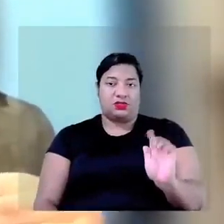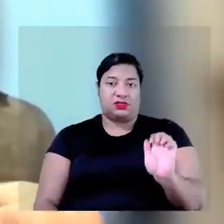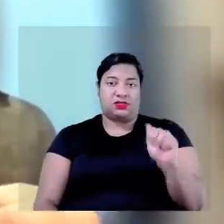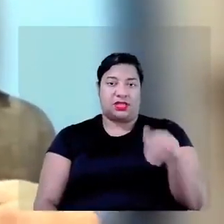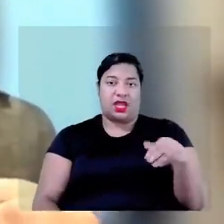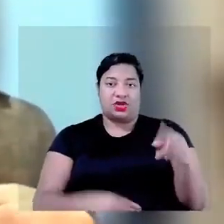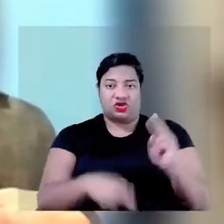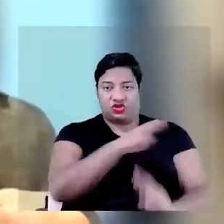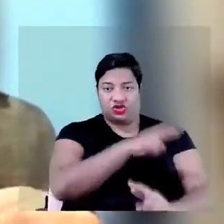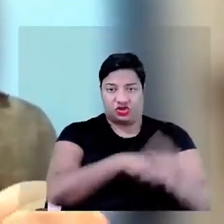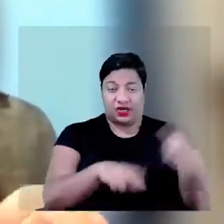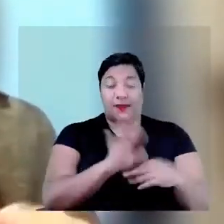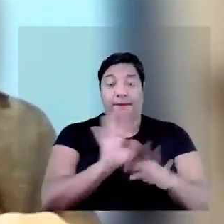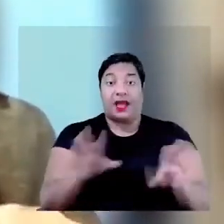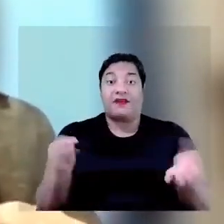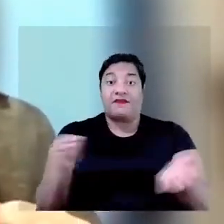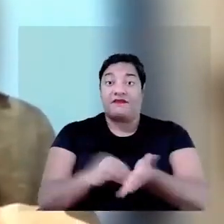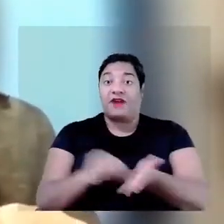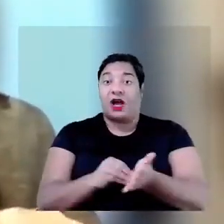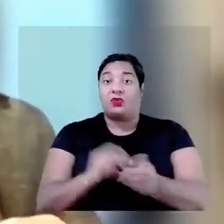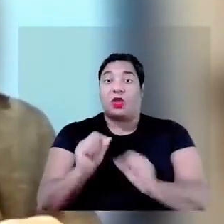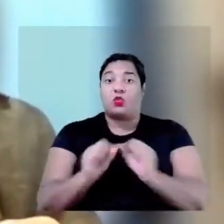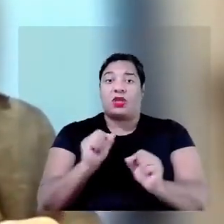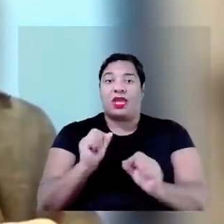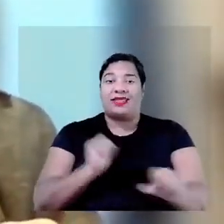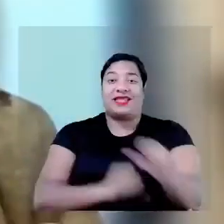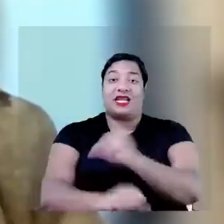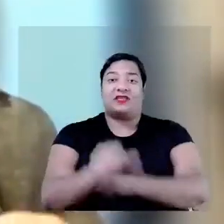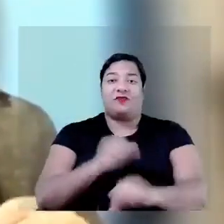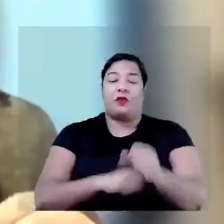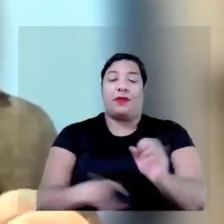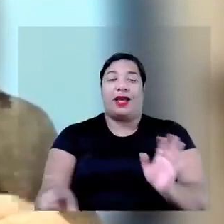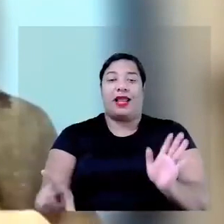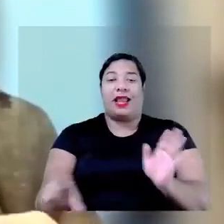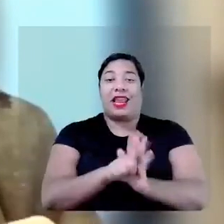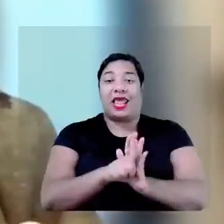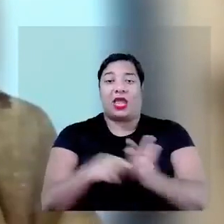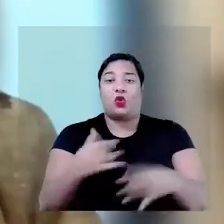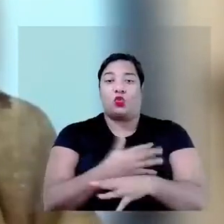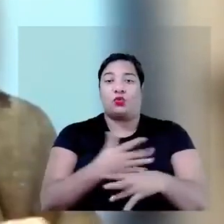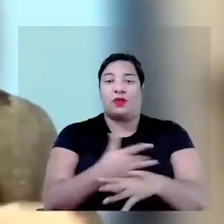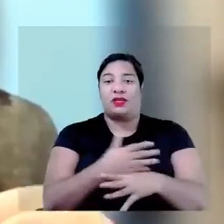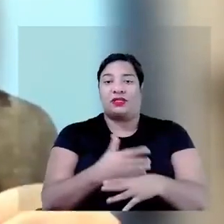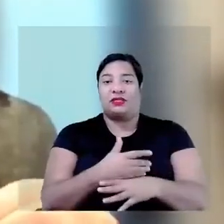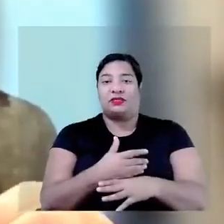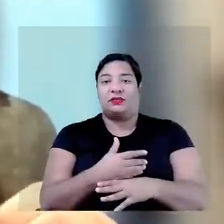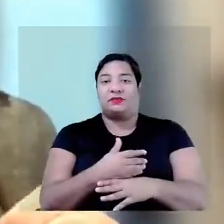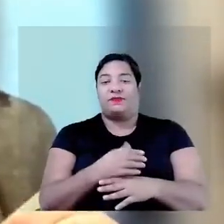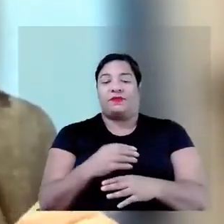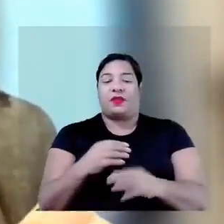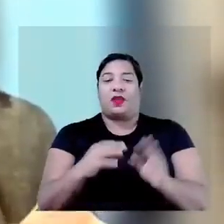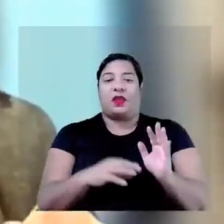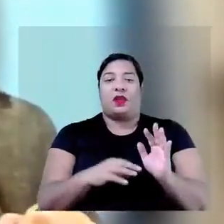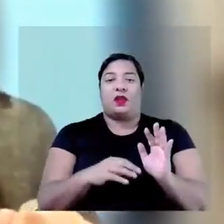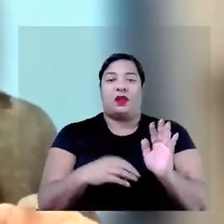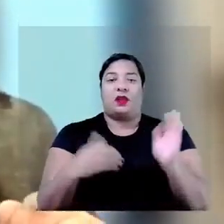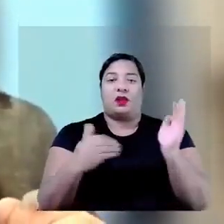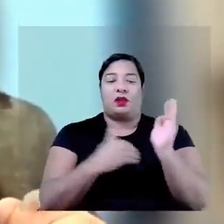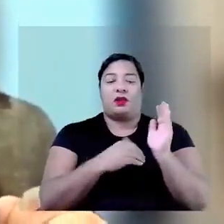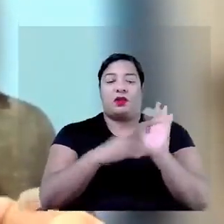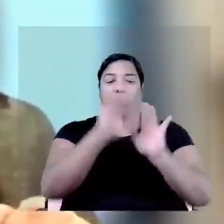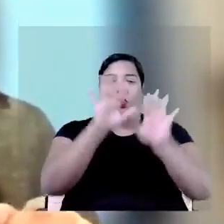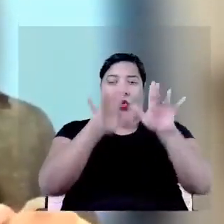fazer uma transformação de toda a legislação urbanística, tanto o Código de Obras, quanto o parcelamento